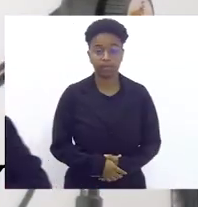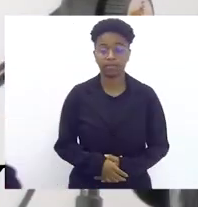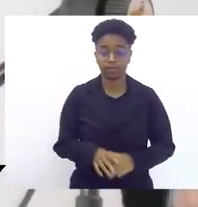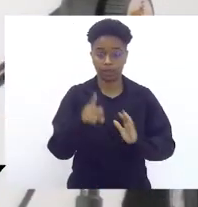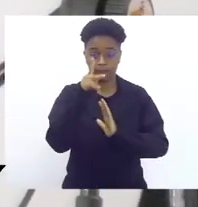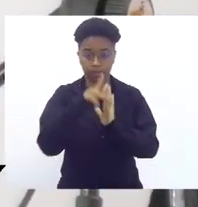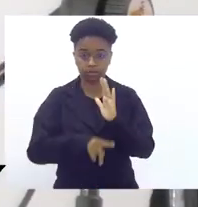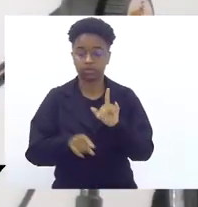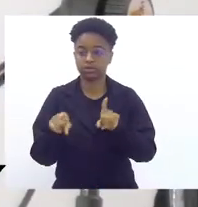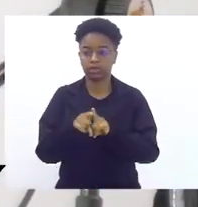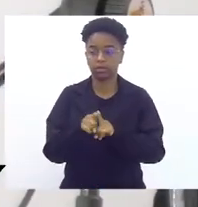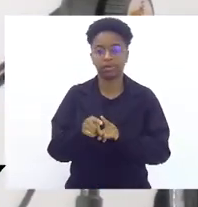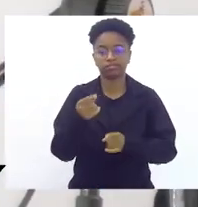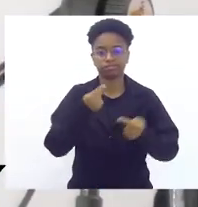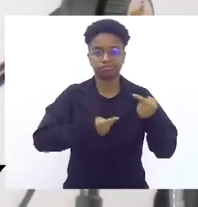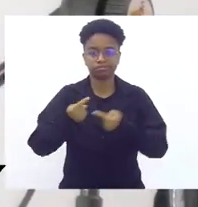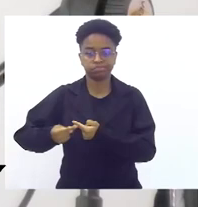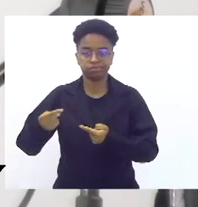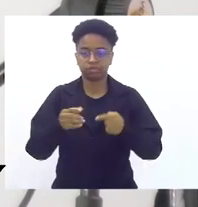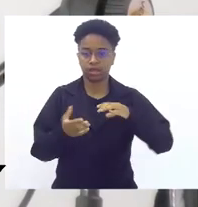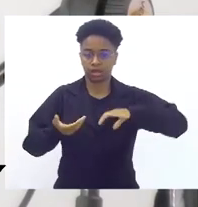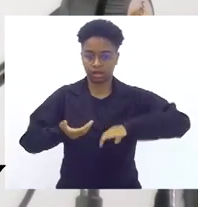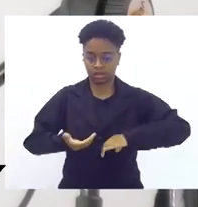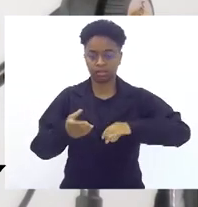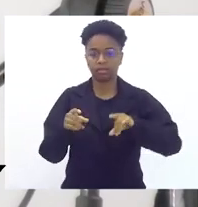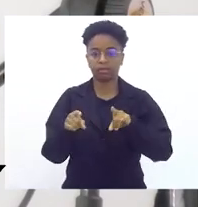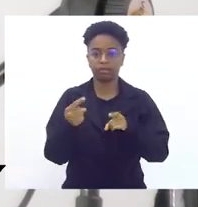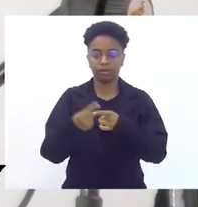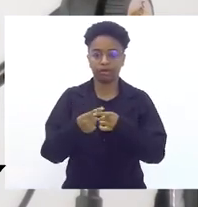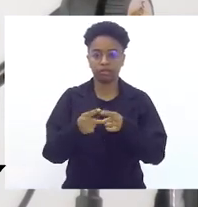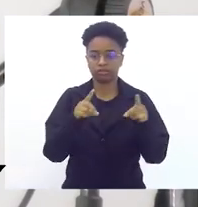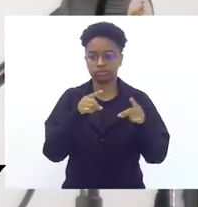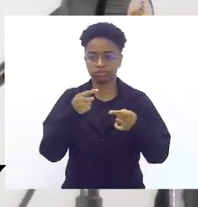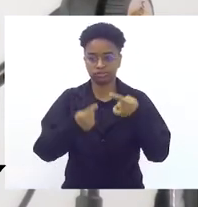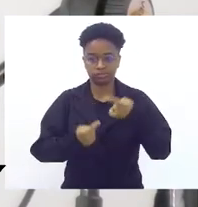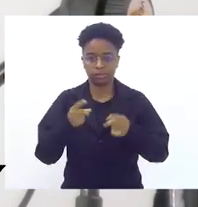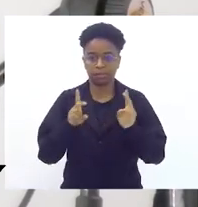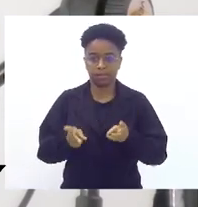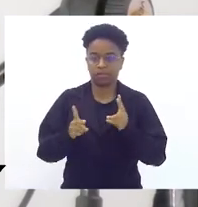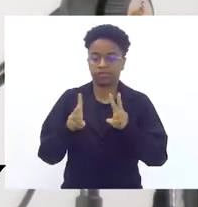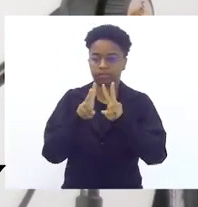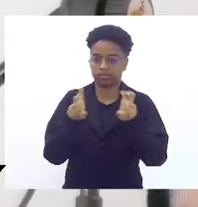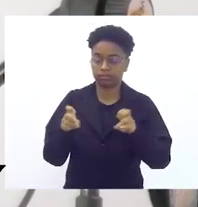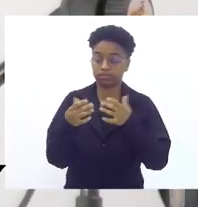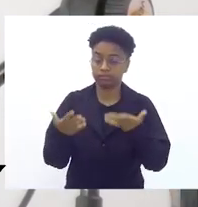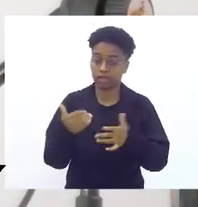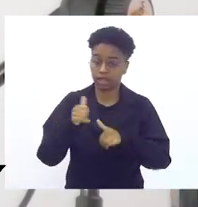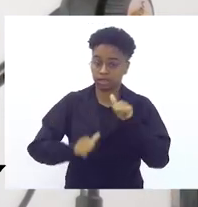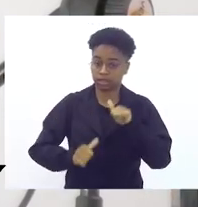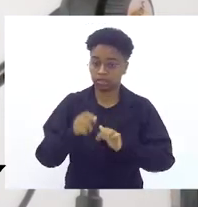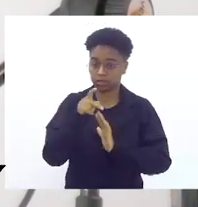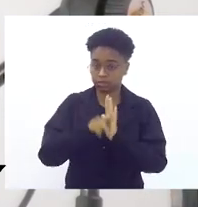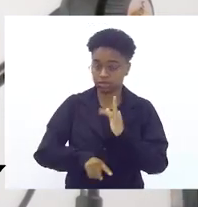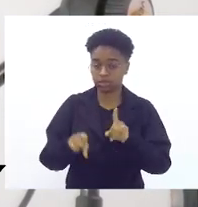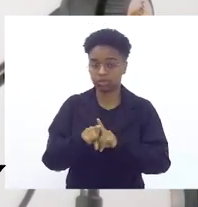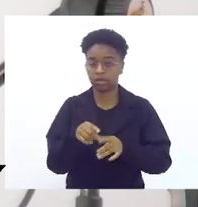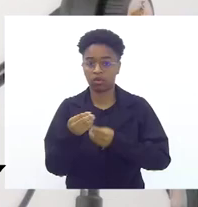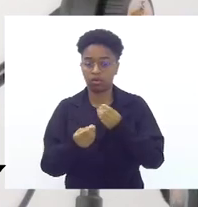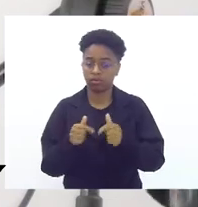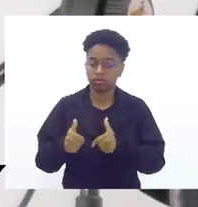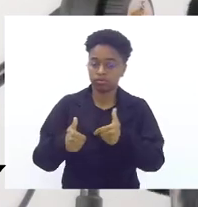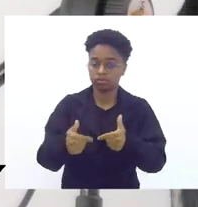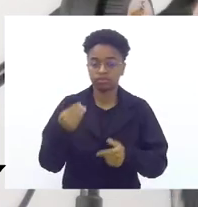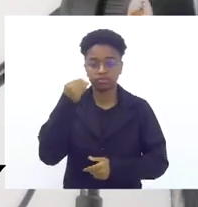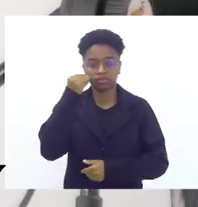que vem tratando desse tema e eu rapidamente analisando esse projeto analisando a iniciativa dessa casa de tentar